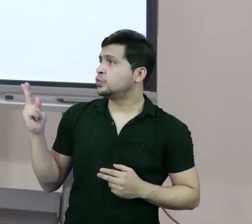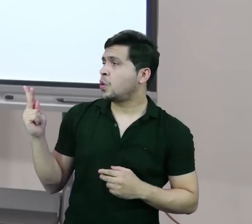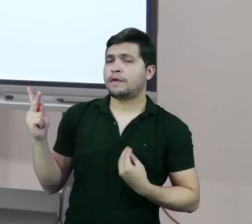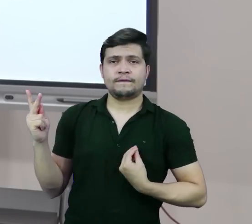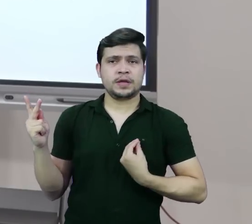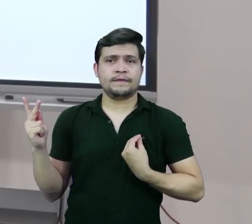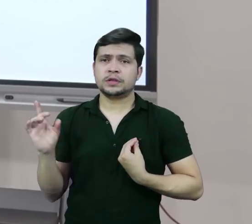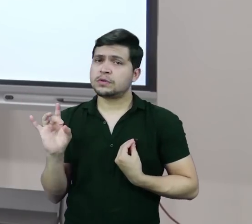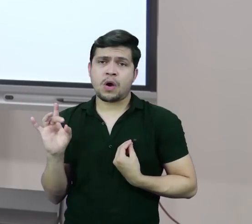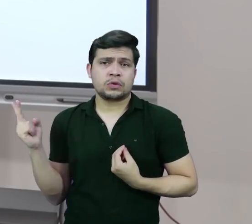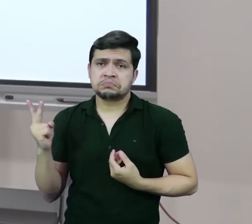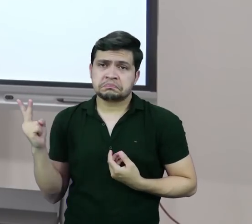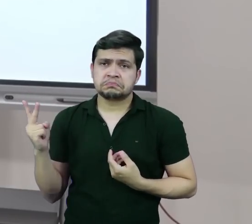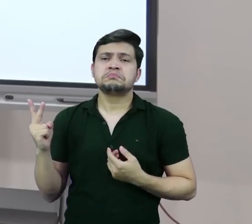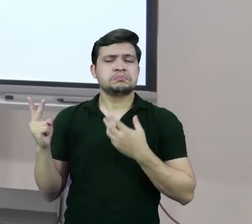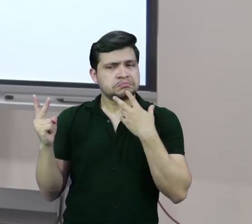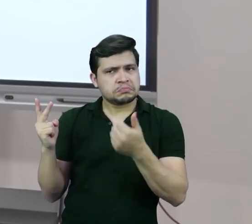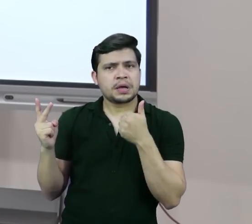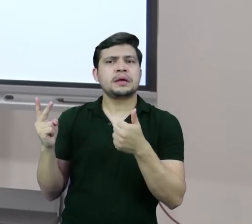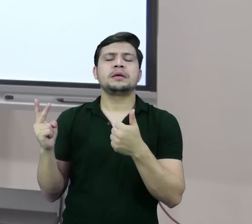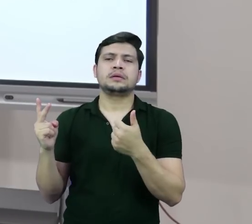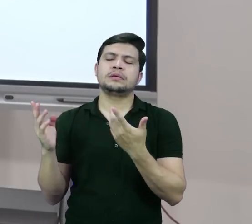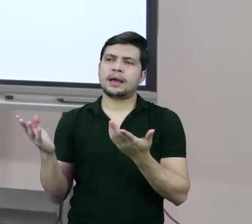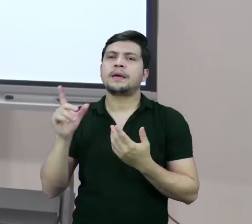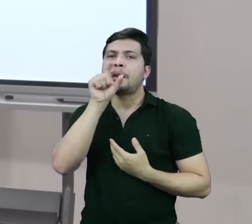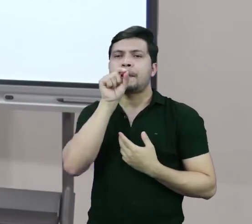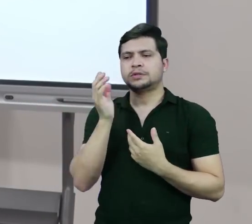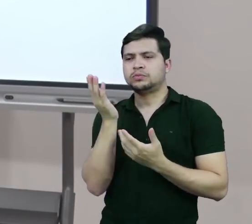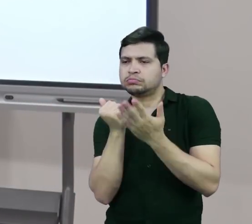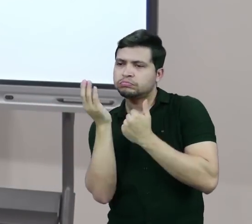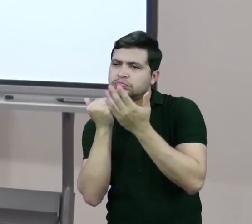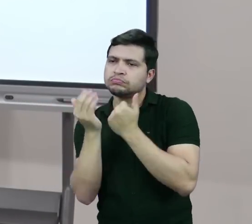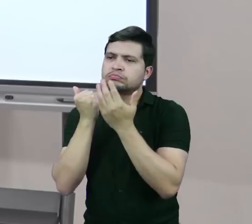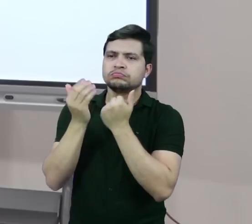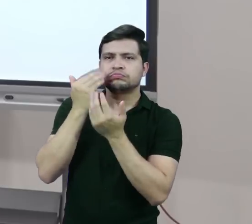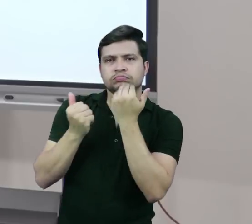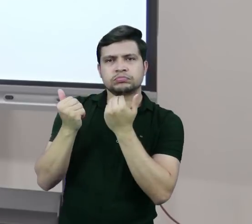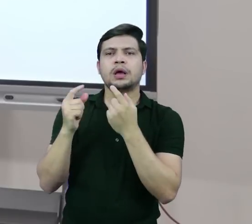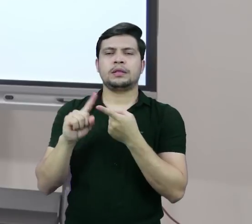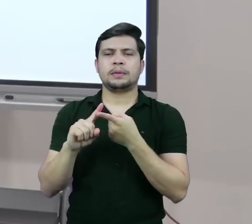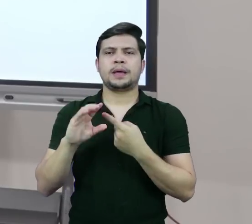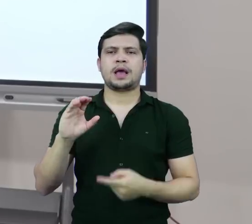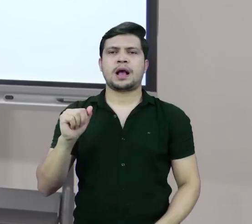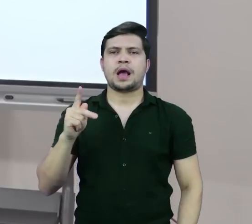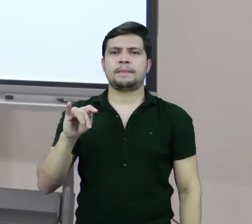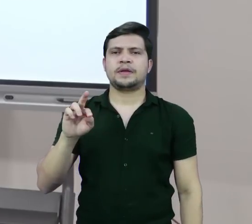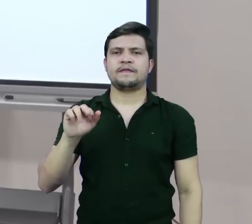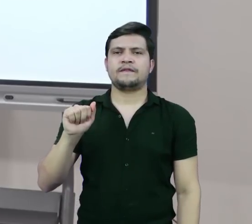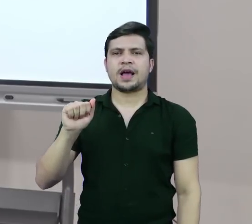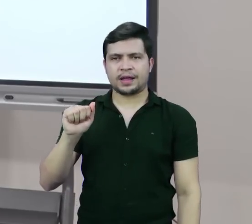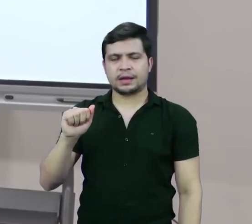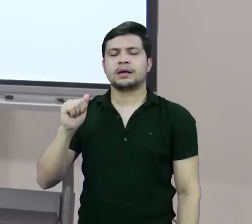relação, os dois vivem sozinhos muito bem, mas, né, o pássaro se alimenta e a capivara aí